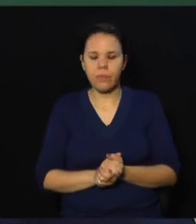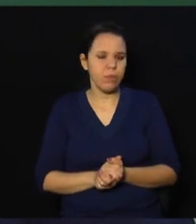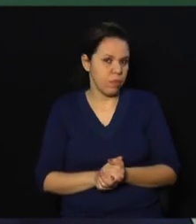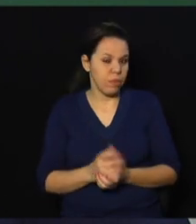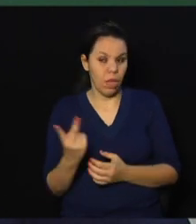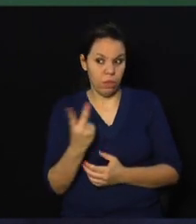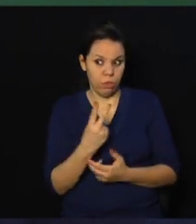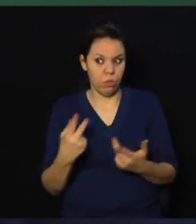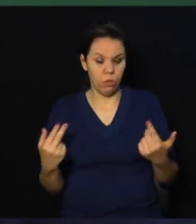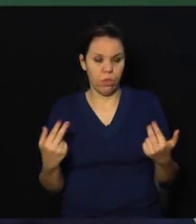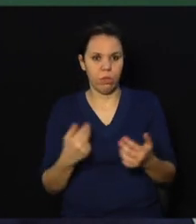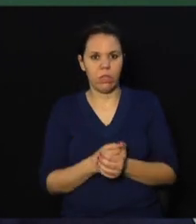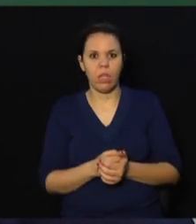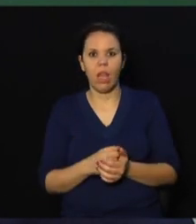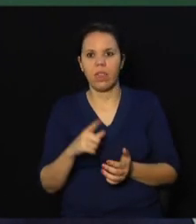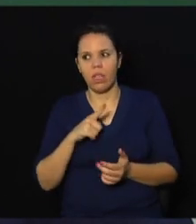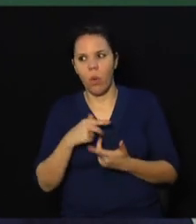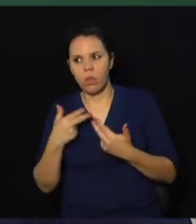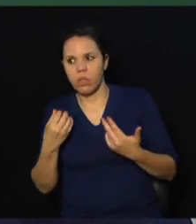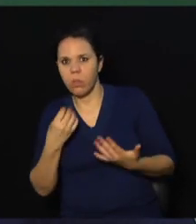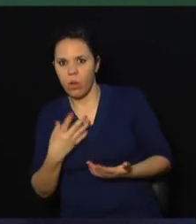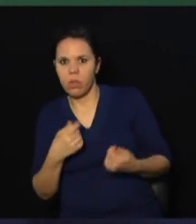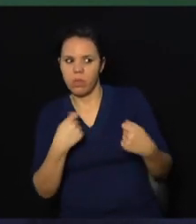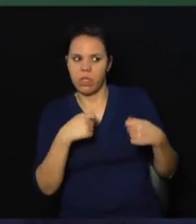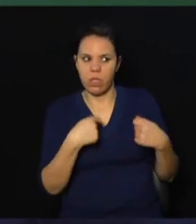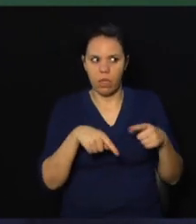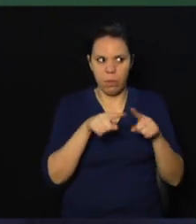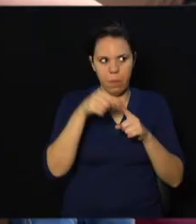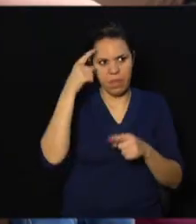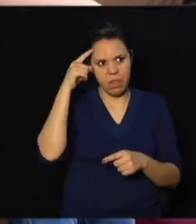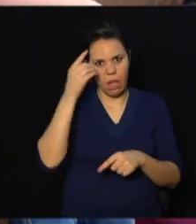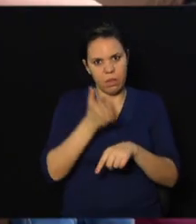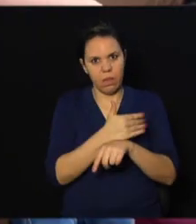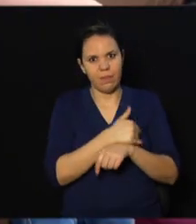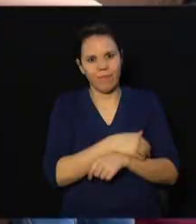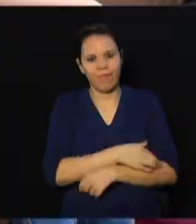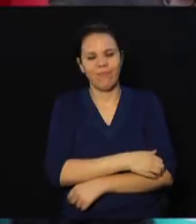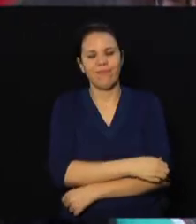os dois lados aí. Tem vantagens, mas tem algumas coisas que precisam ser pensadas antes.